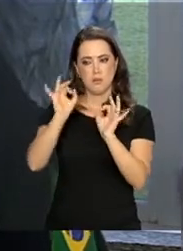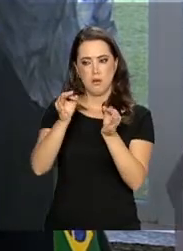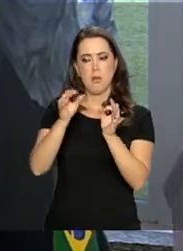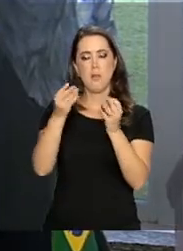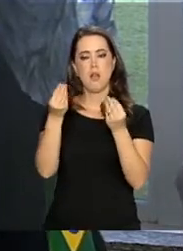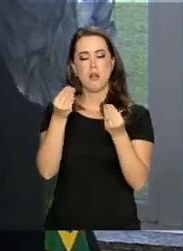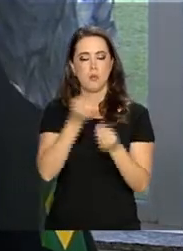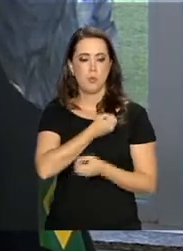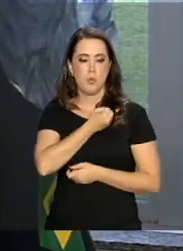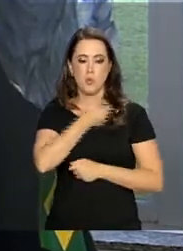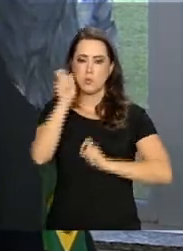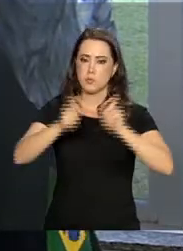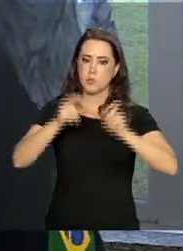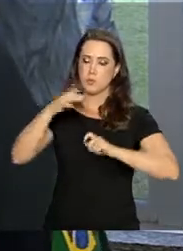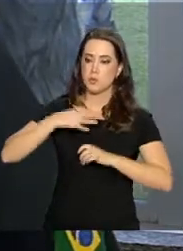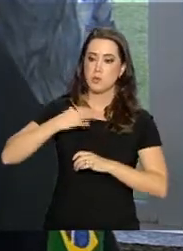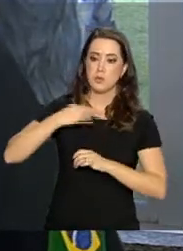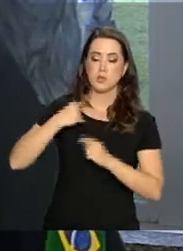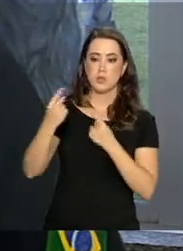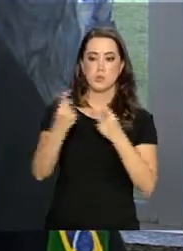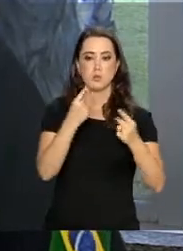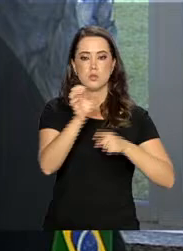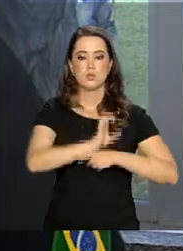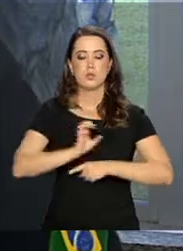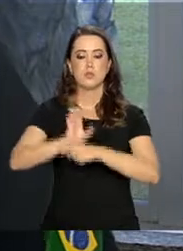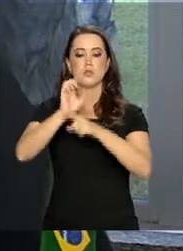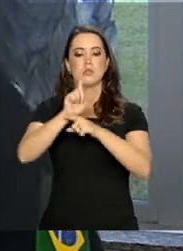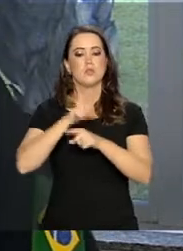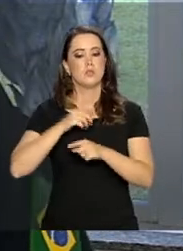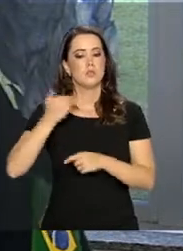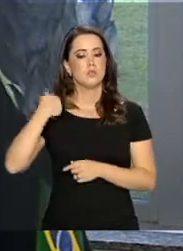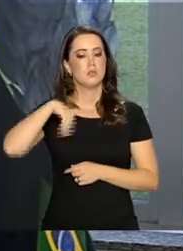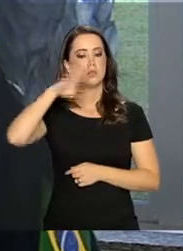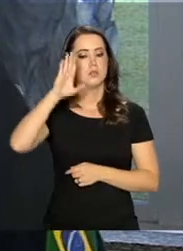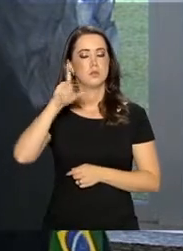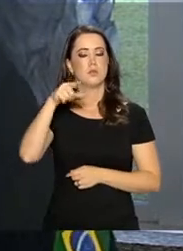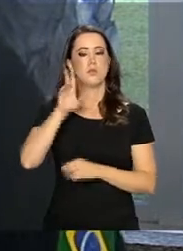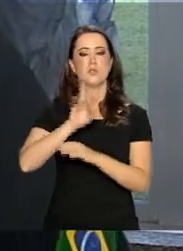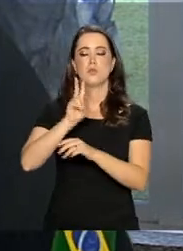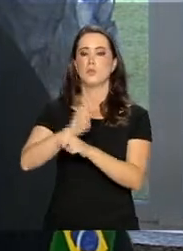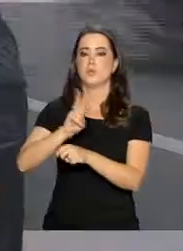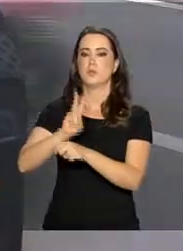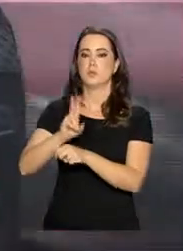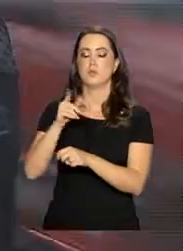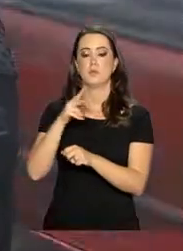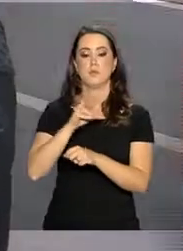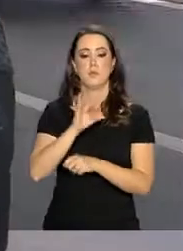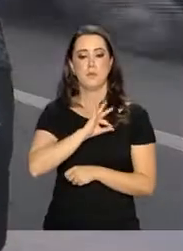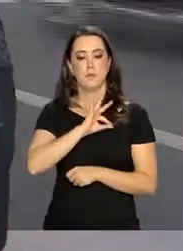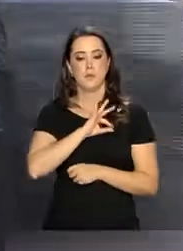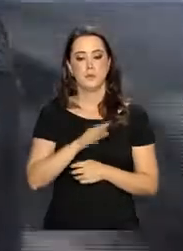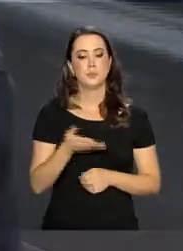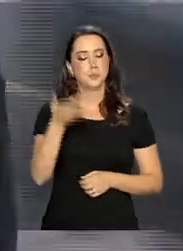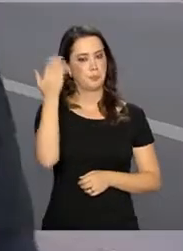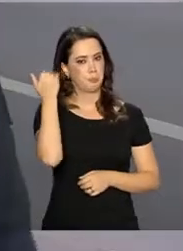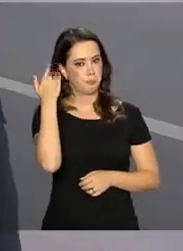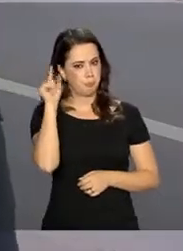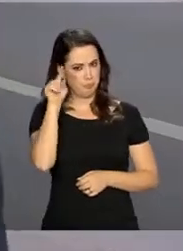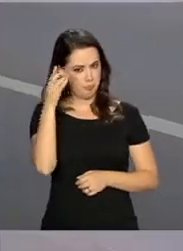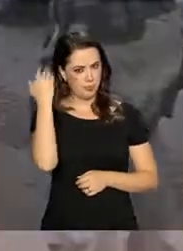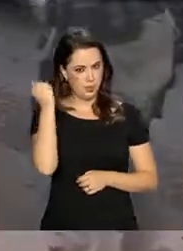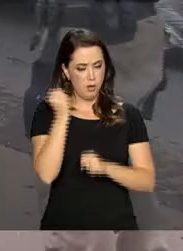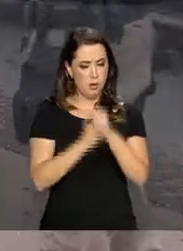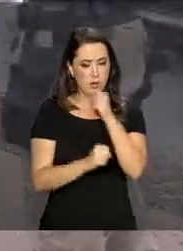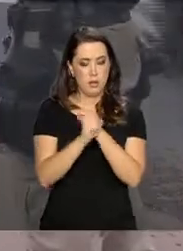número de policiais voluntários no seu estado, ele terá esse incremento extraordinário no reforço no policiamento. Na última edição da